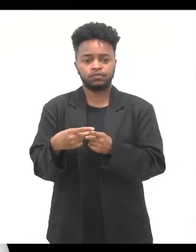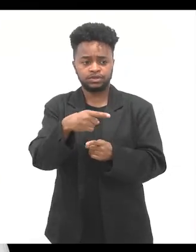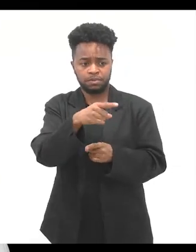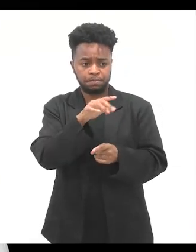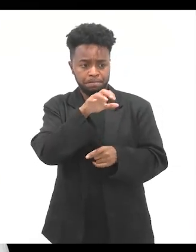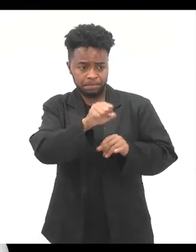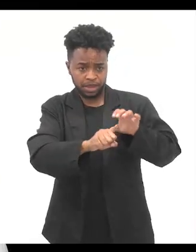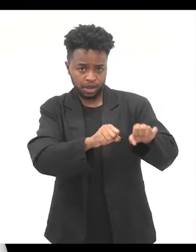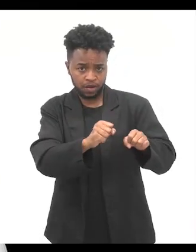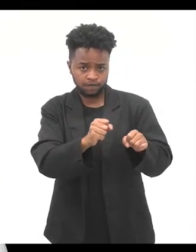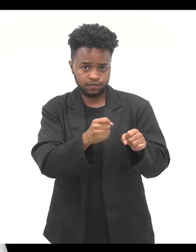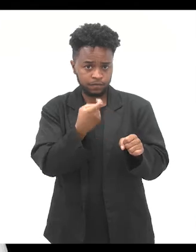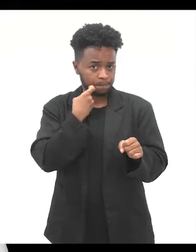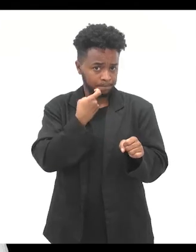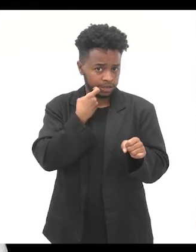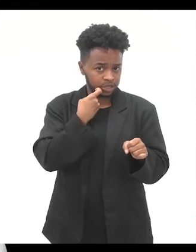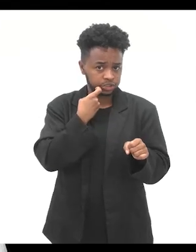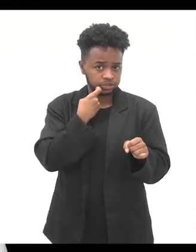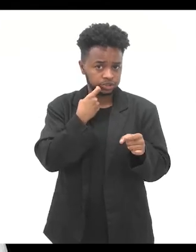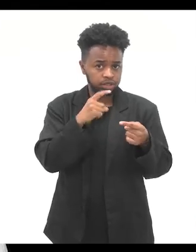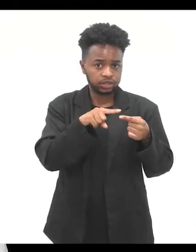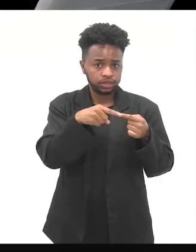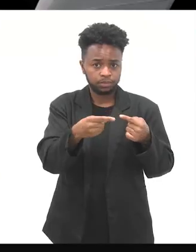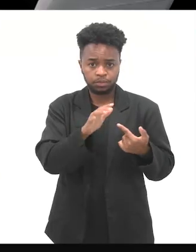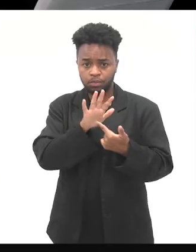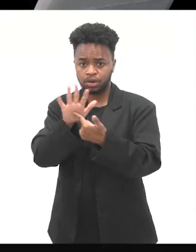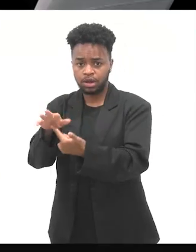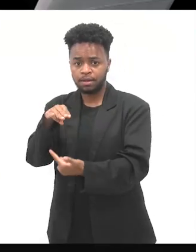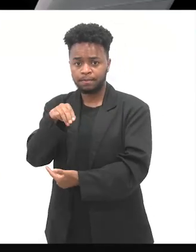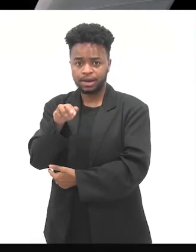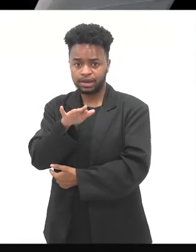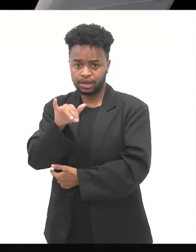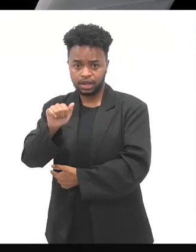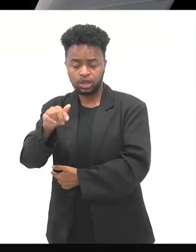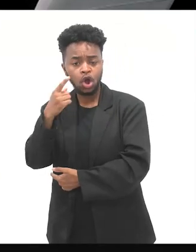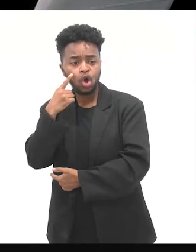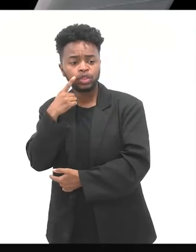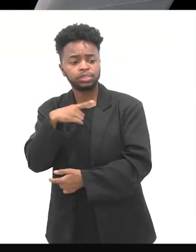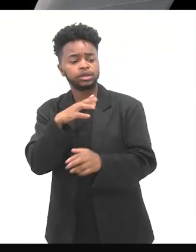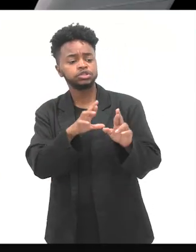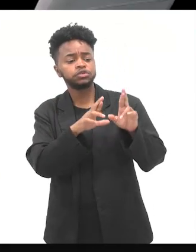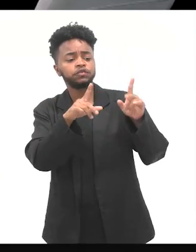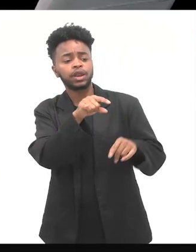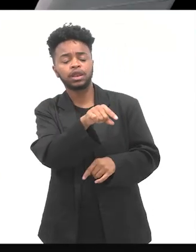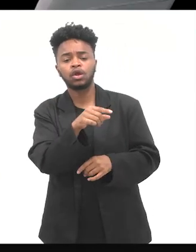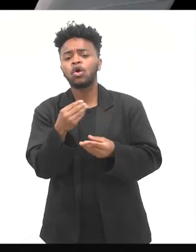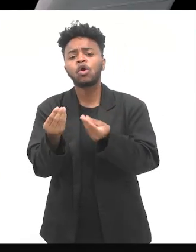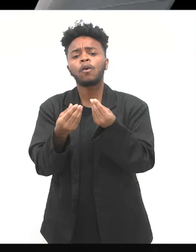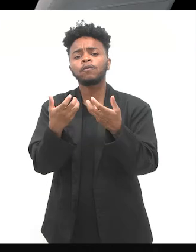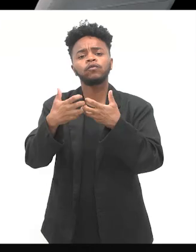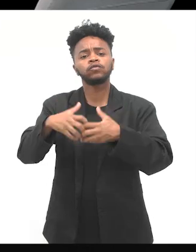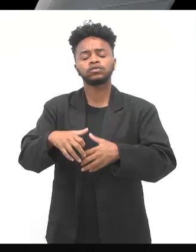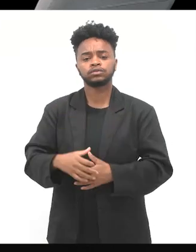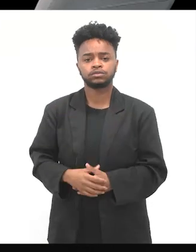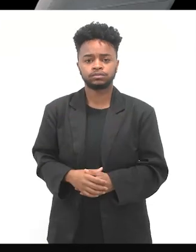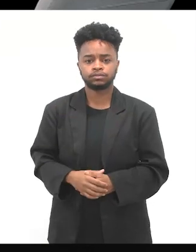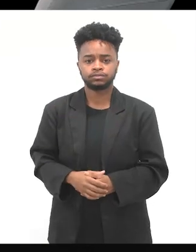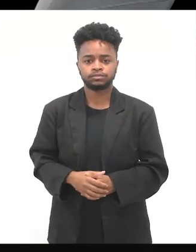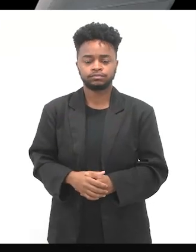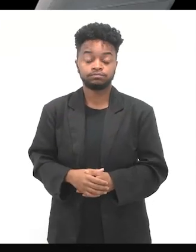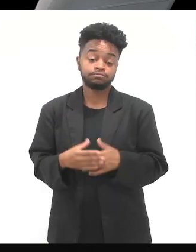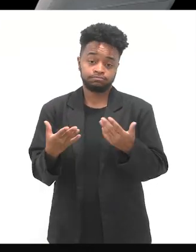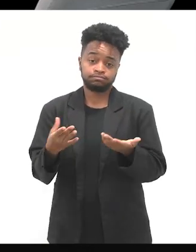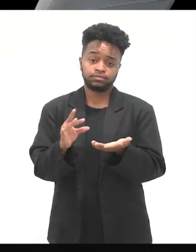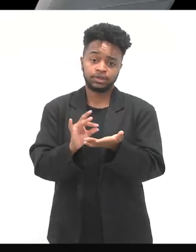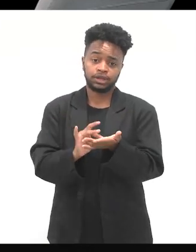pegava o peixe, aí falava com a Mariana, tem um peixe diferente aqui. Como é que foi na prática? Na prática é isso,